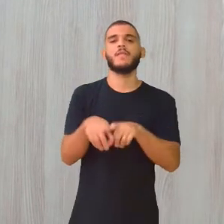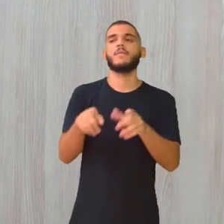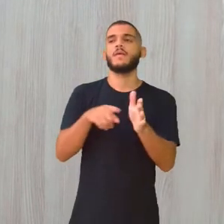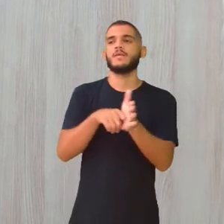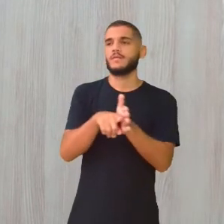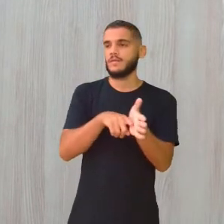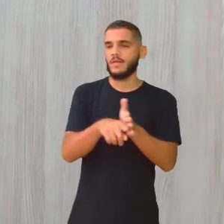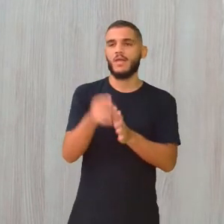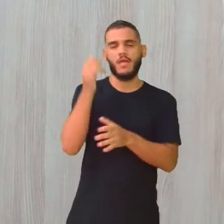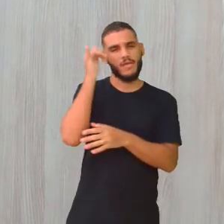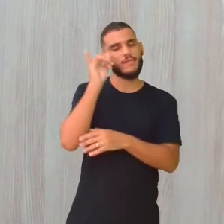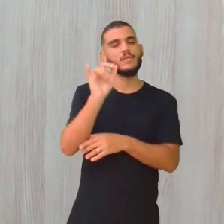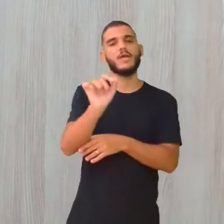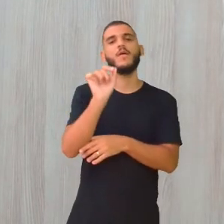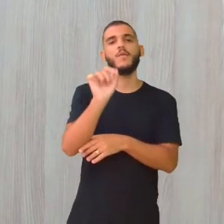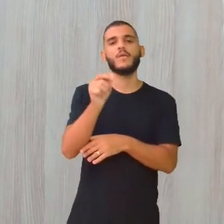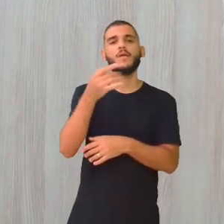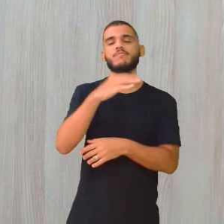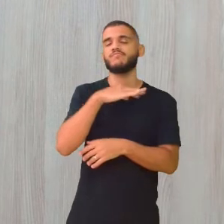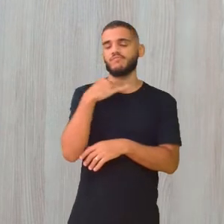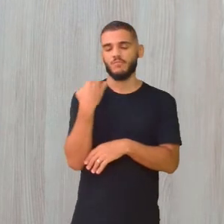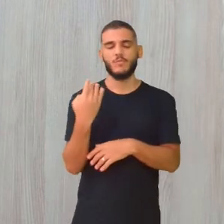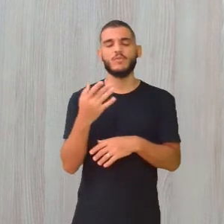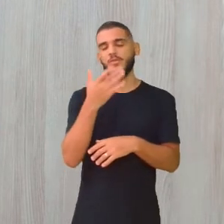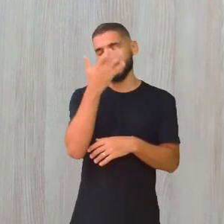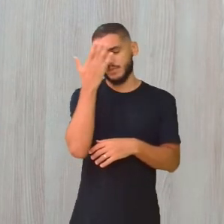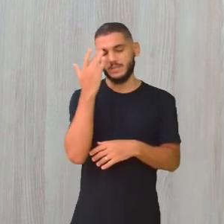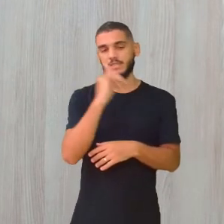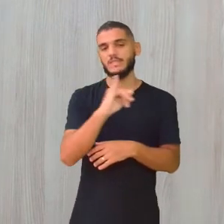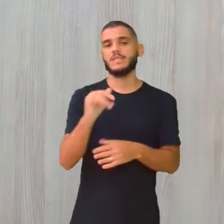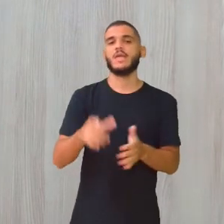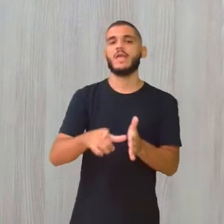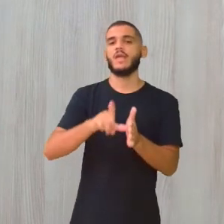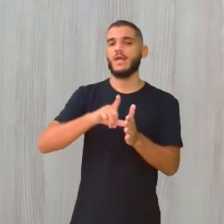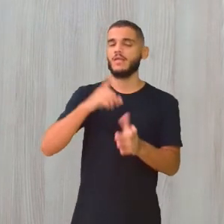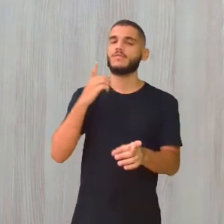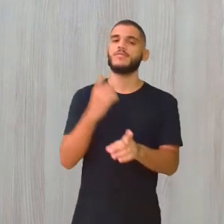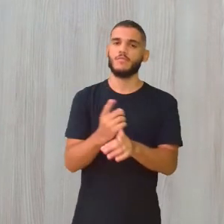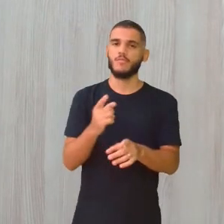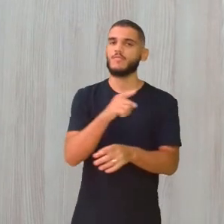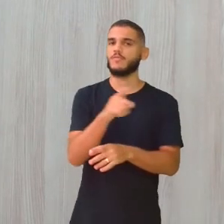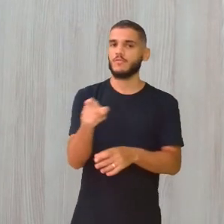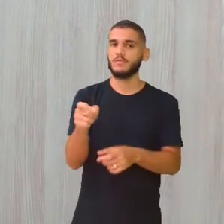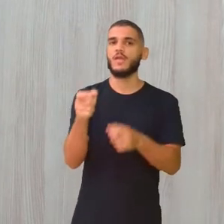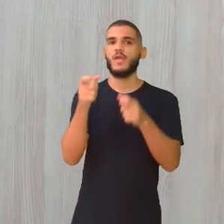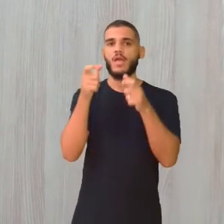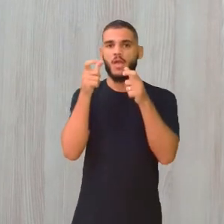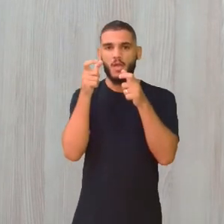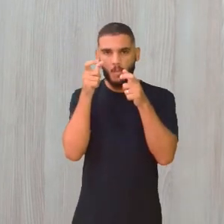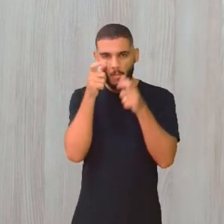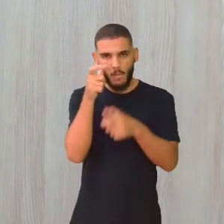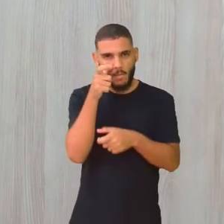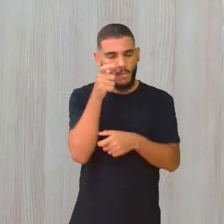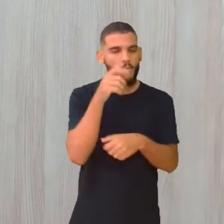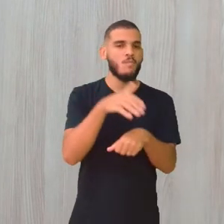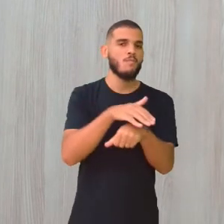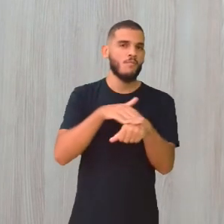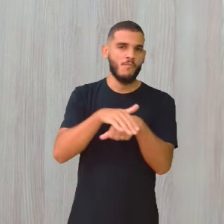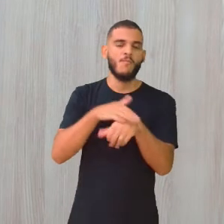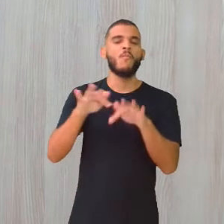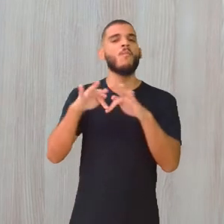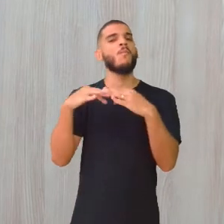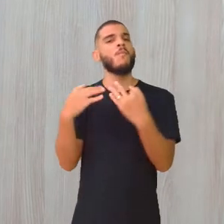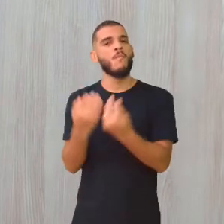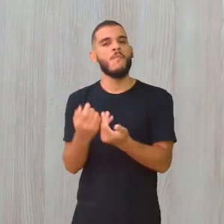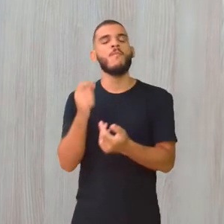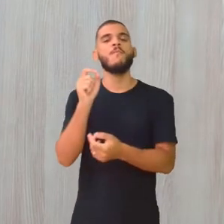evitar mais questão de mortalidade, se a gente descobrir mais cedo. Então, fiquem atentos, conversem com a família toda, alertando